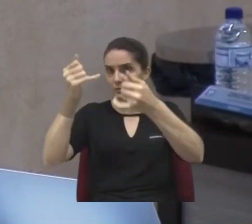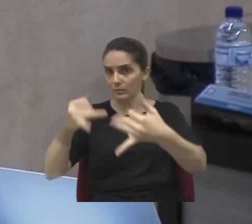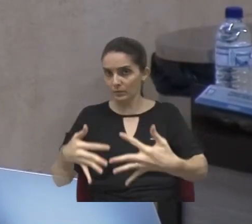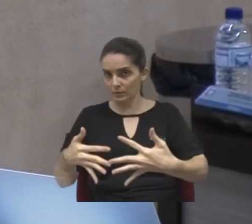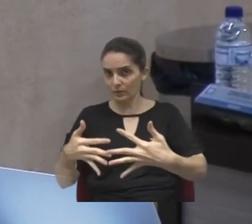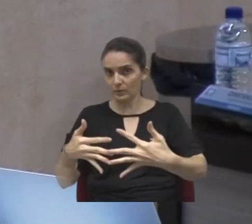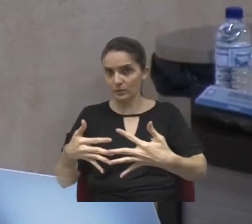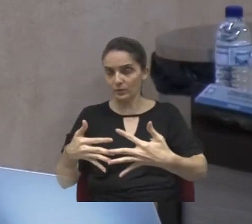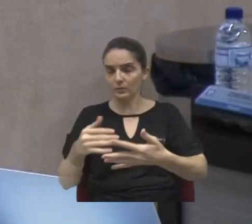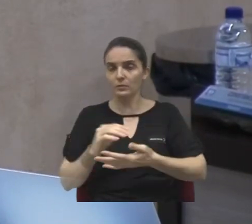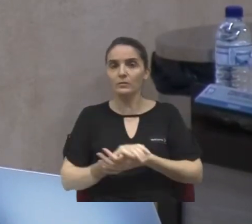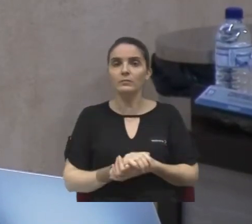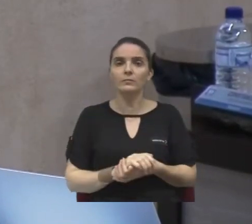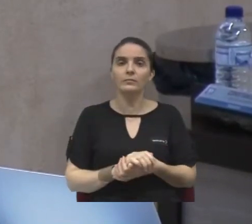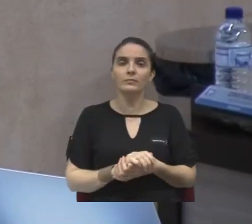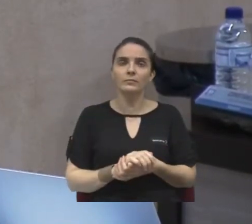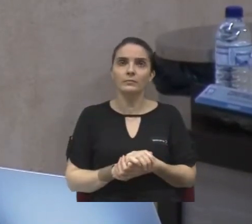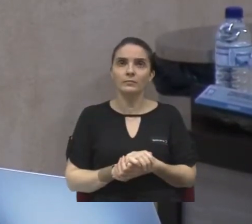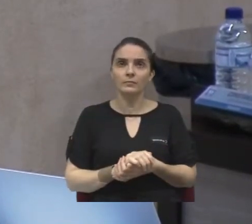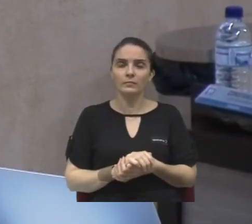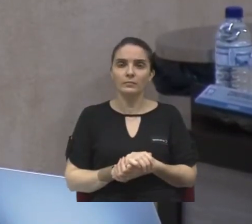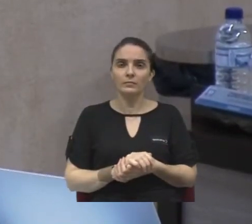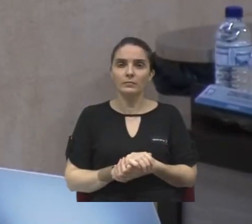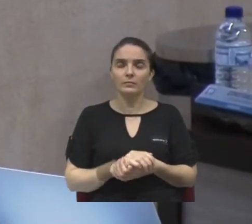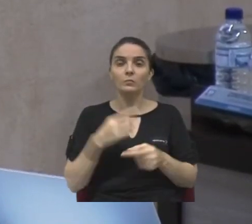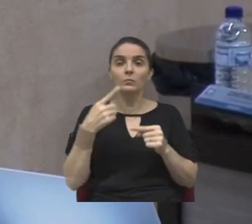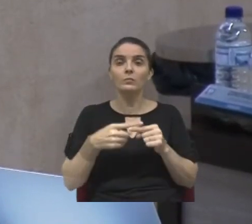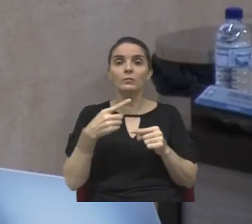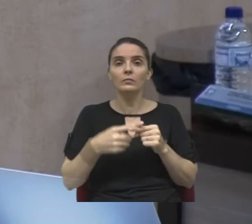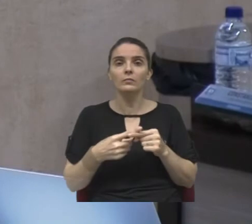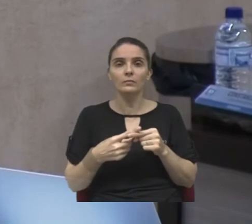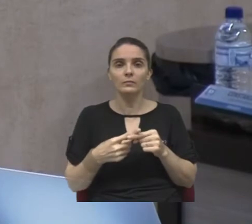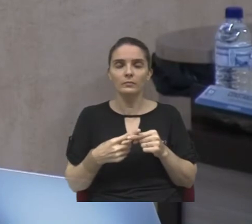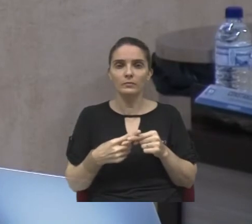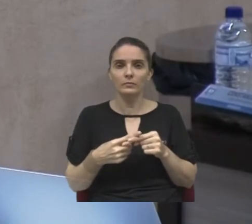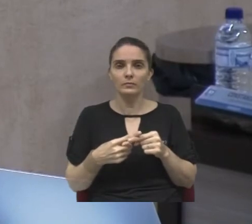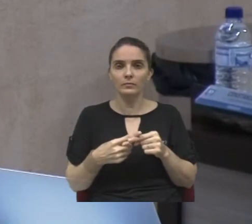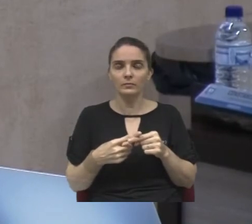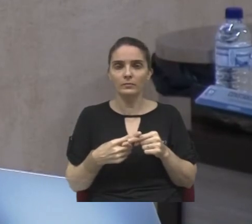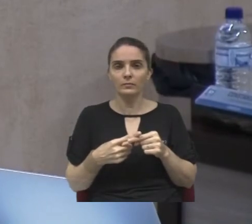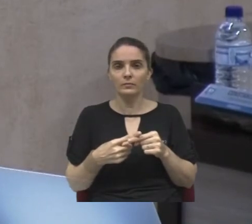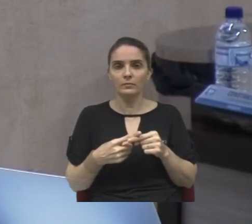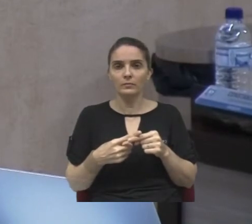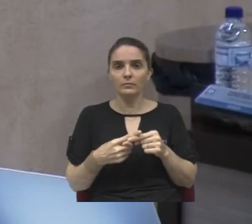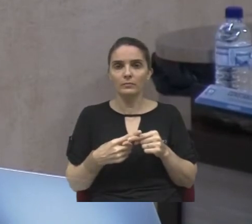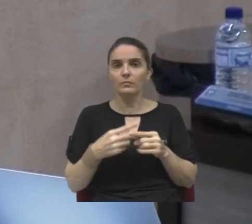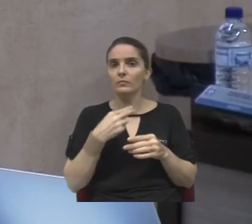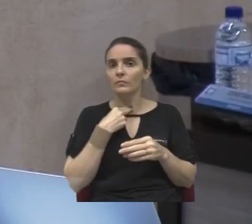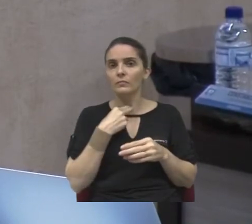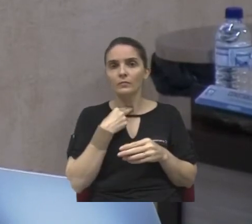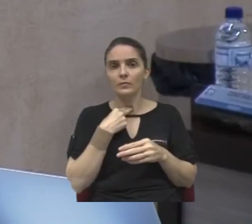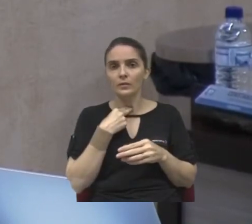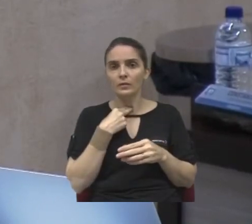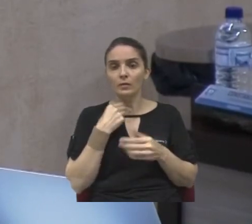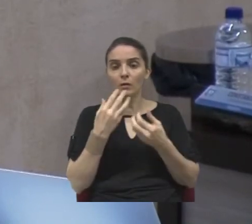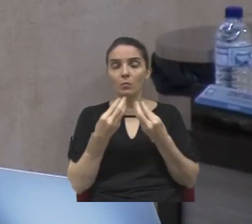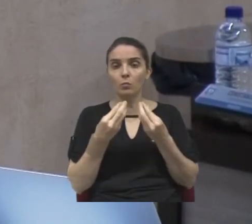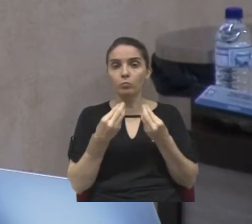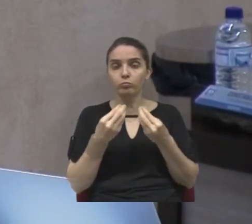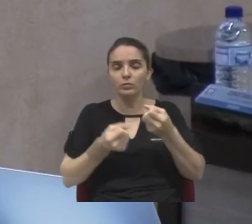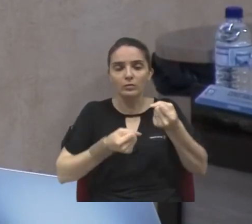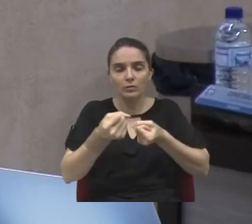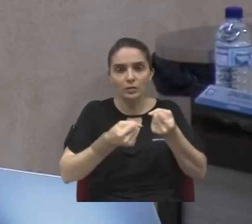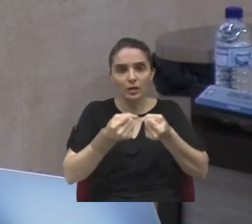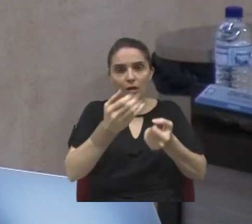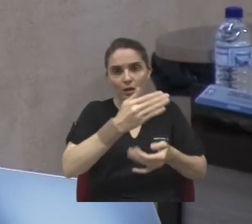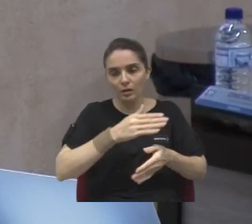das, era que lá não podia ter muito trânsito, tráfego. Daí